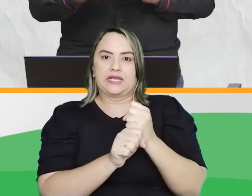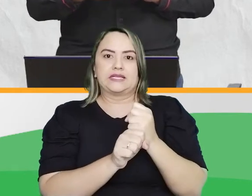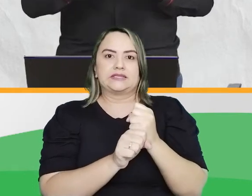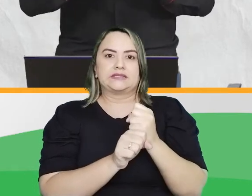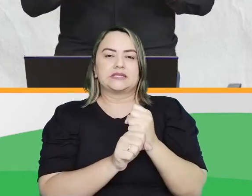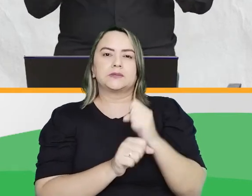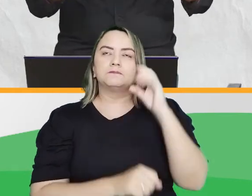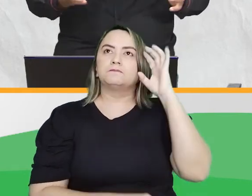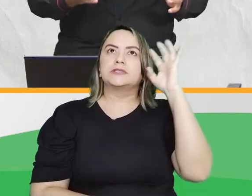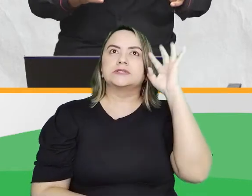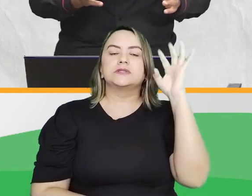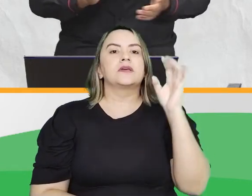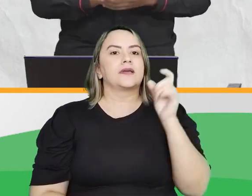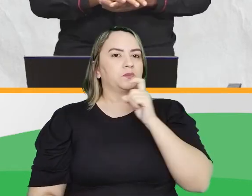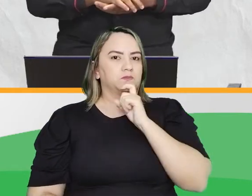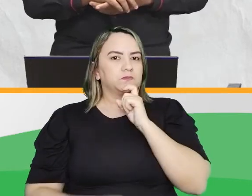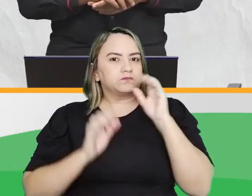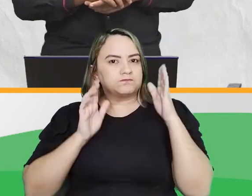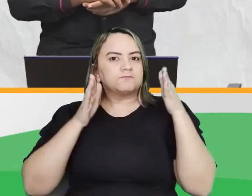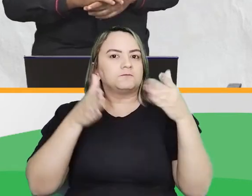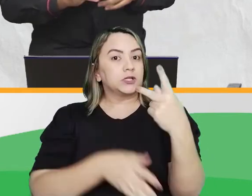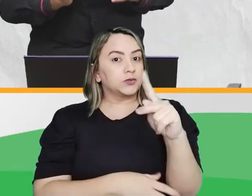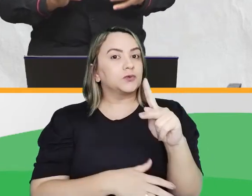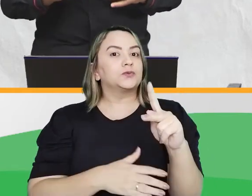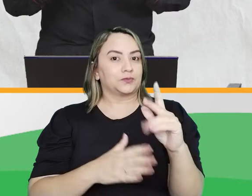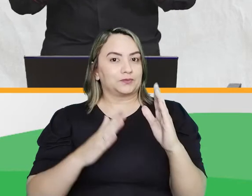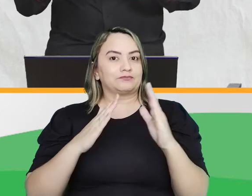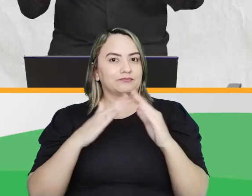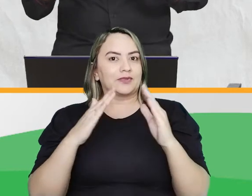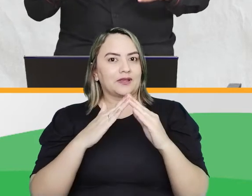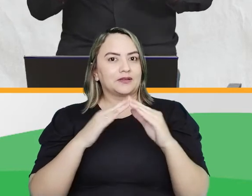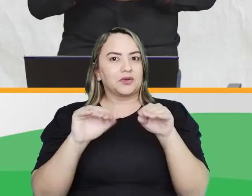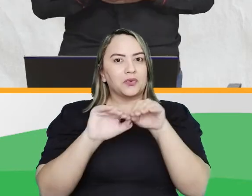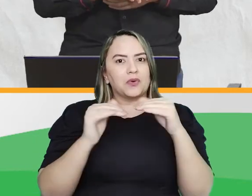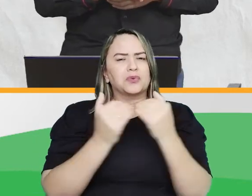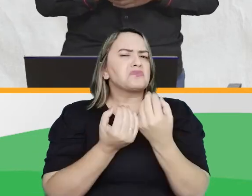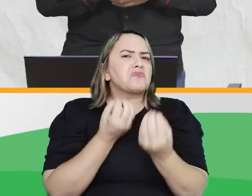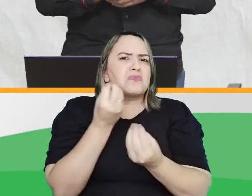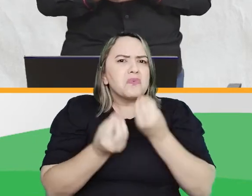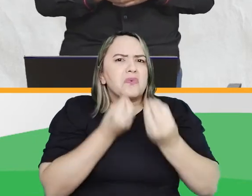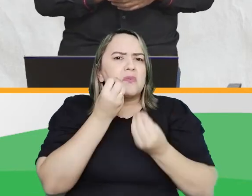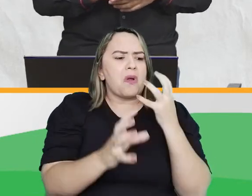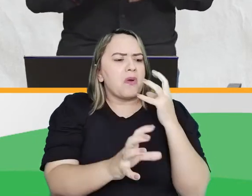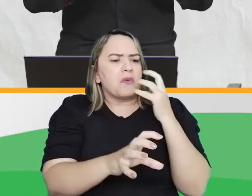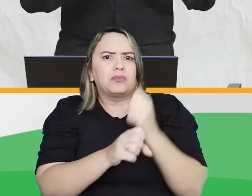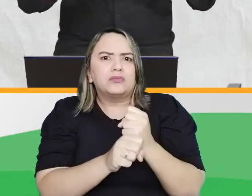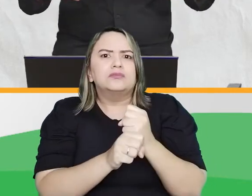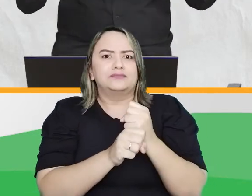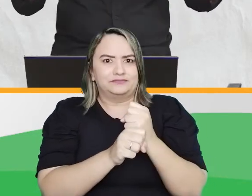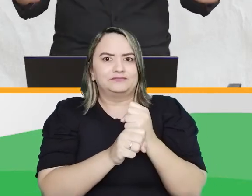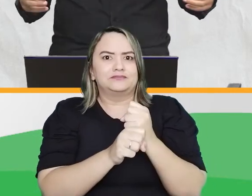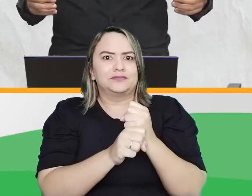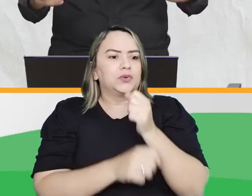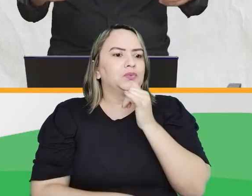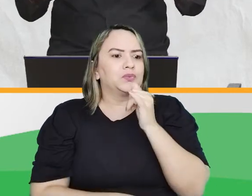elétrica consumida por um aparelho qualquer. Então, imagina, por exemplo, o ar-condicionado aí da sua casa, aí do seu quarto. Professor, como é que eu